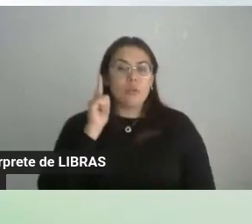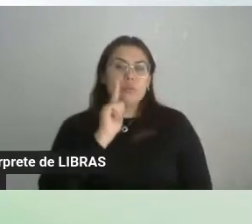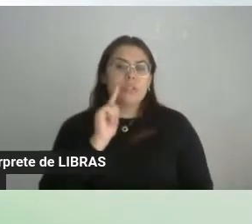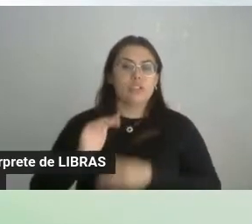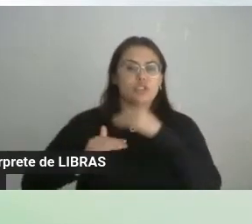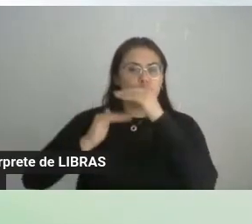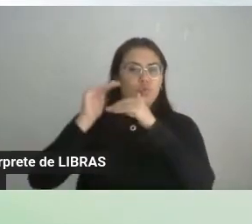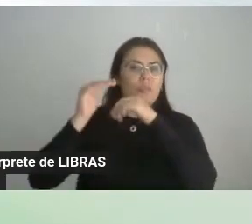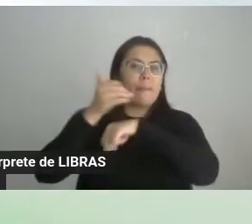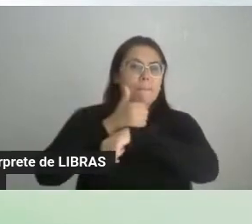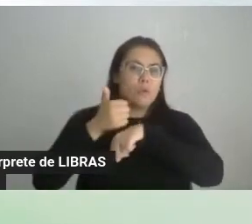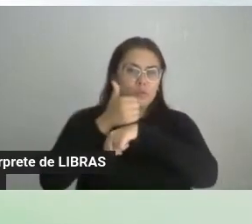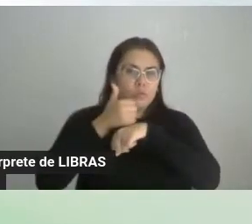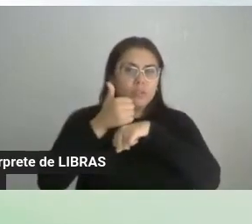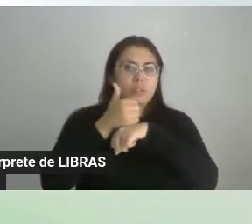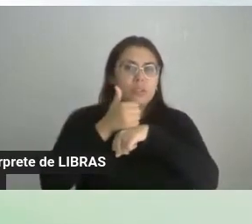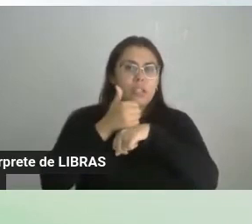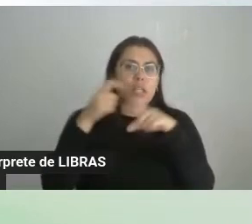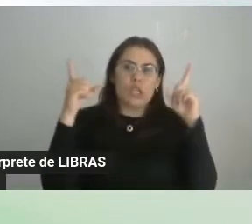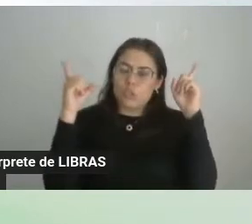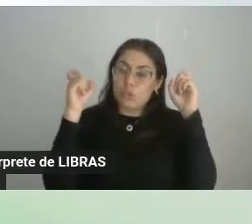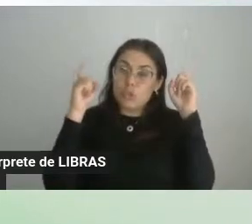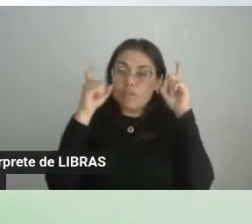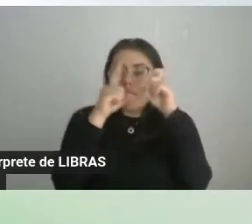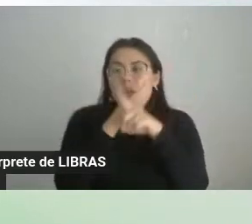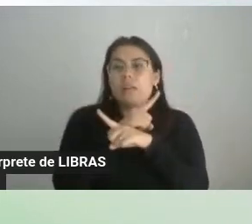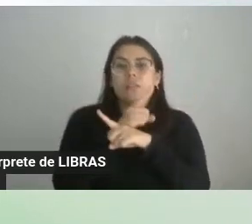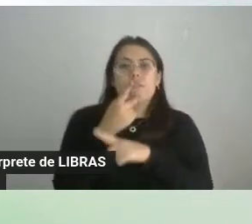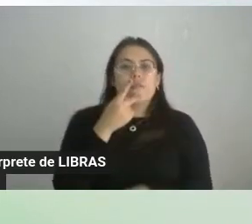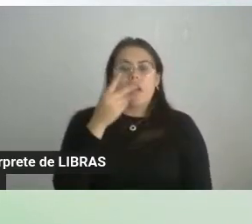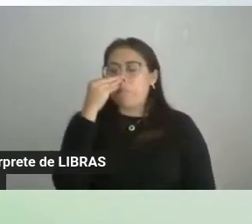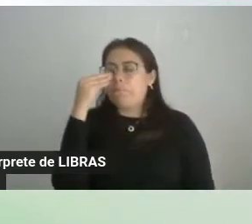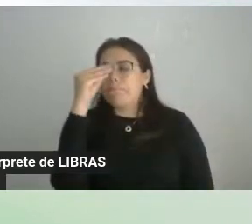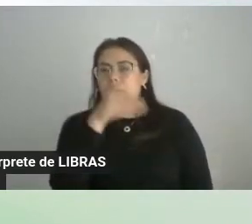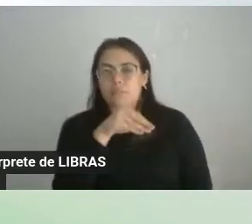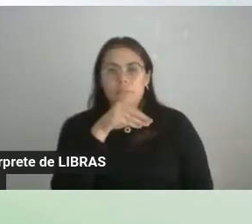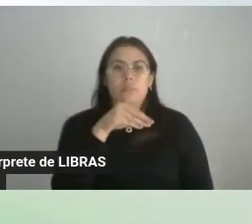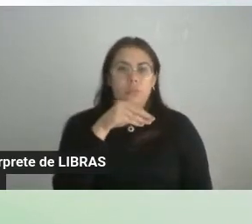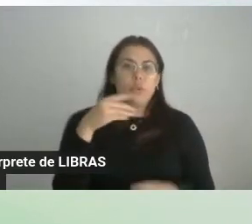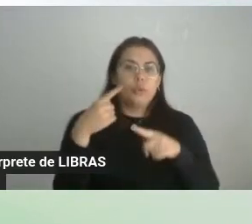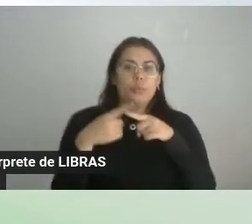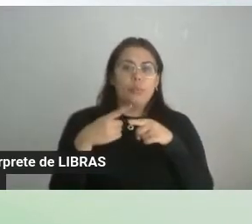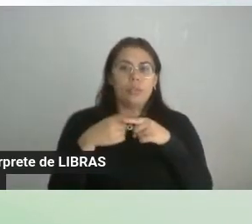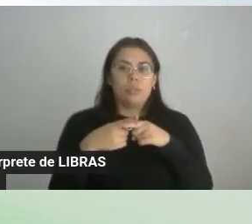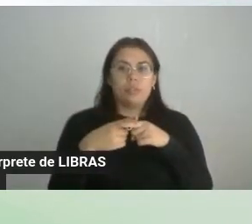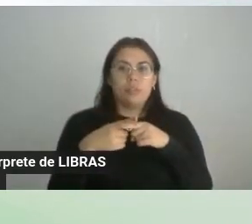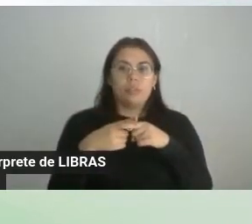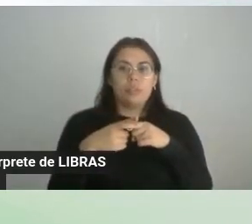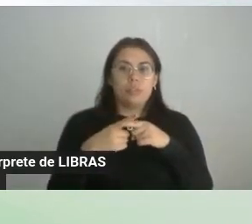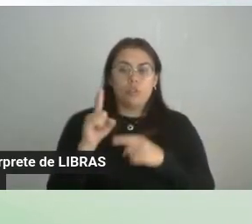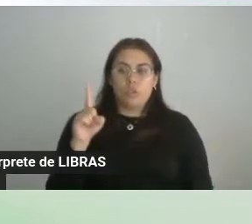Então, realmente difícil hoje a gente ignorar esse fator, porque, né, biologicamente